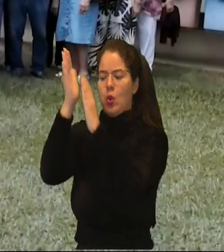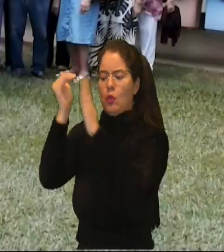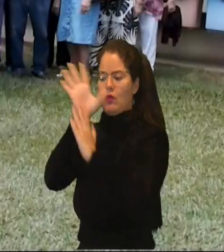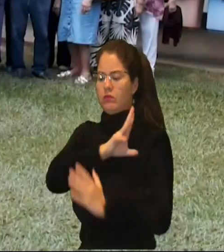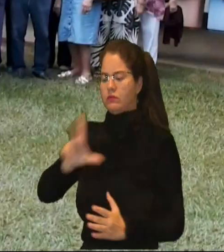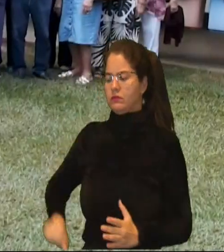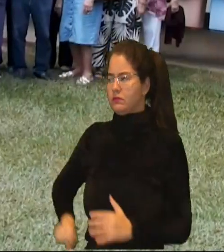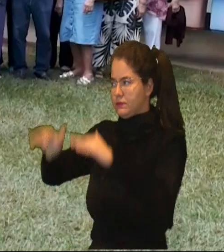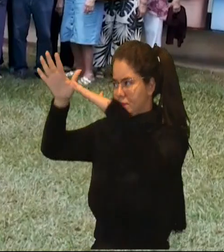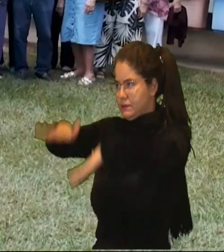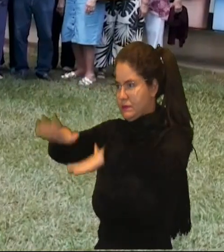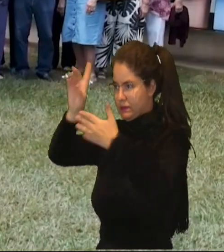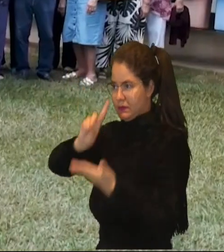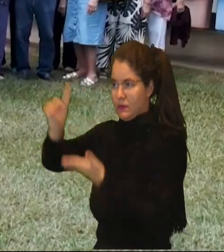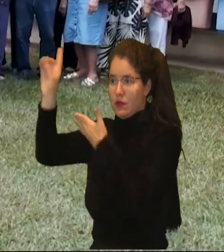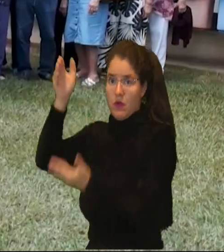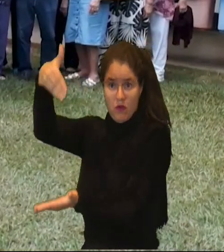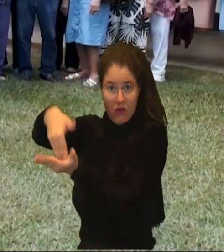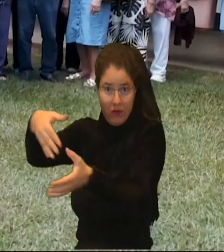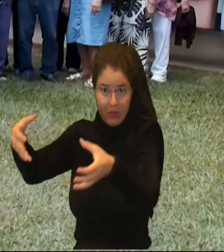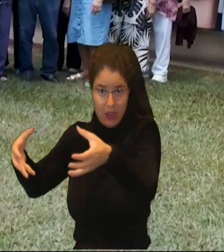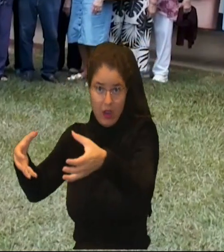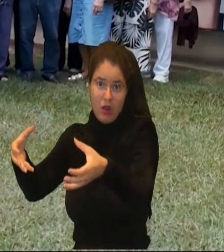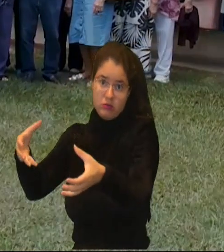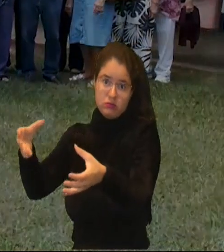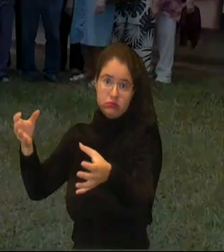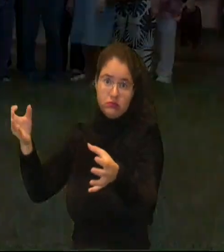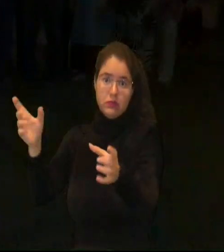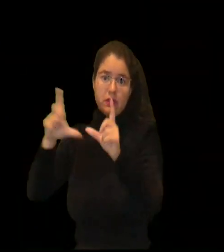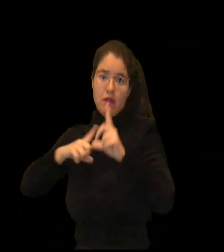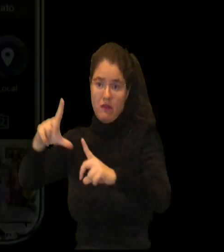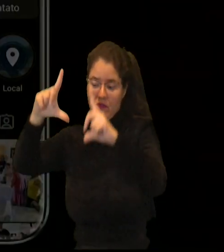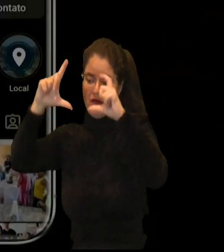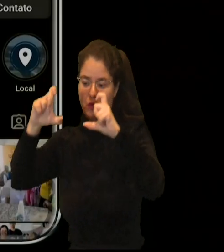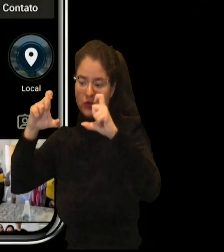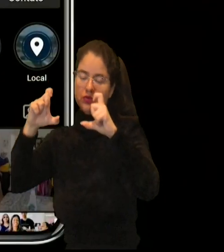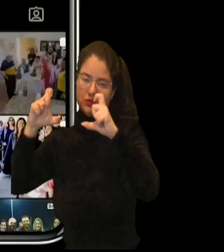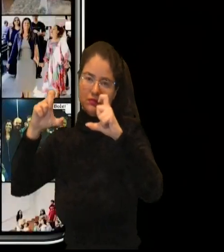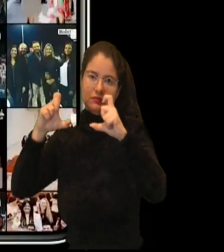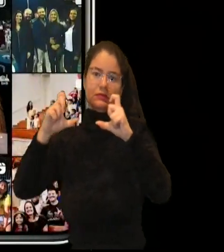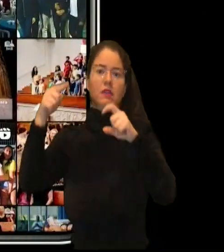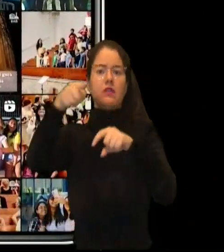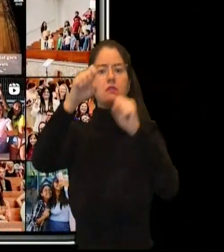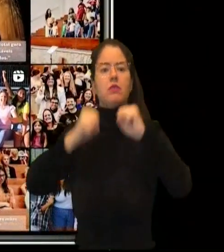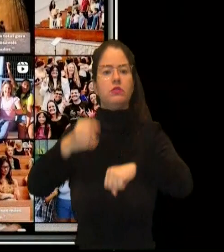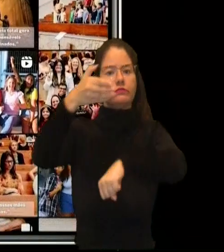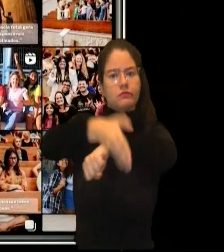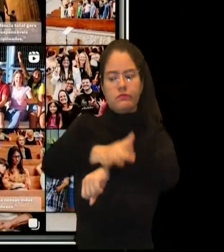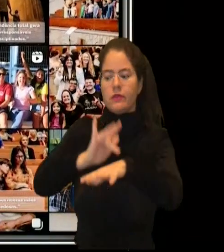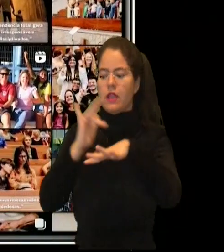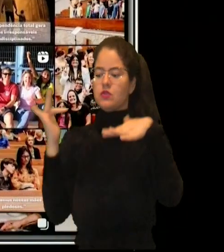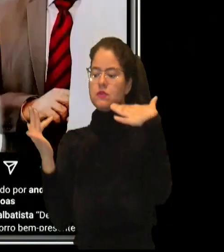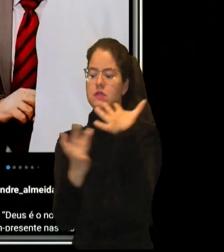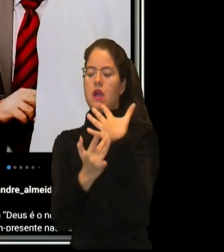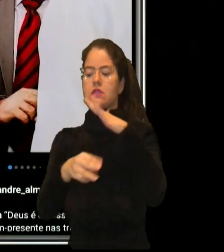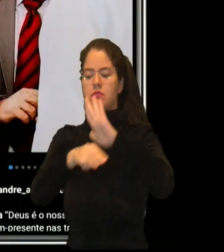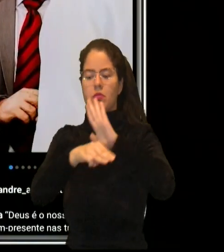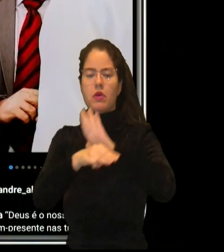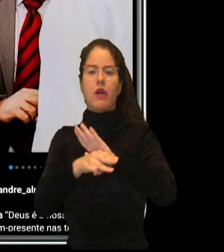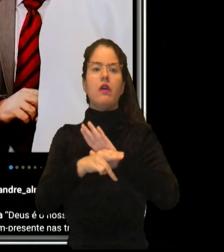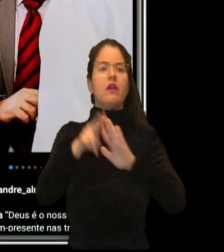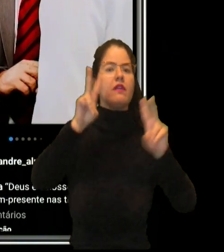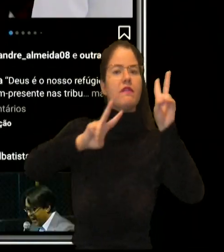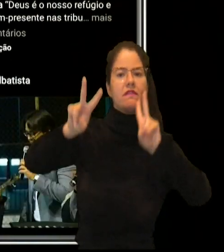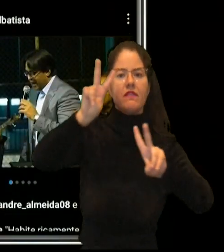adoração. Ao final, o grupo posou para a tradicional foto. Acesse as redes sociais da Memorial e veja a